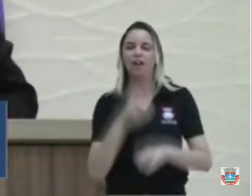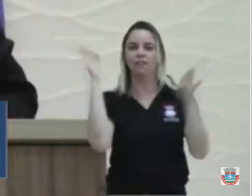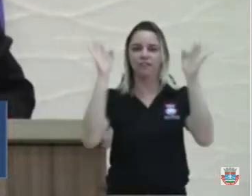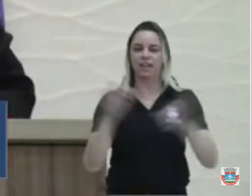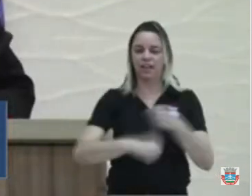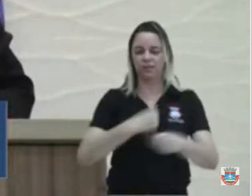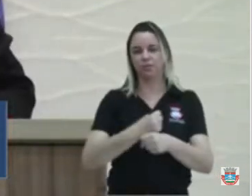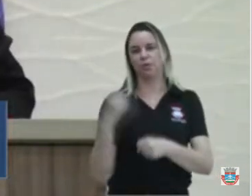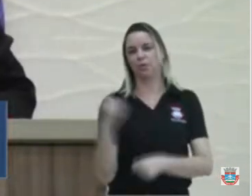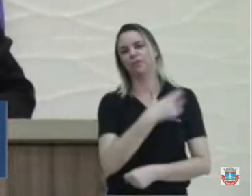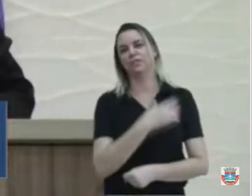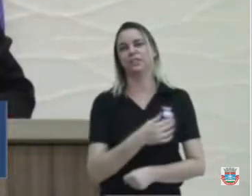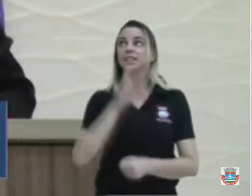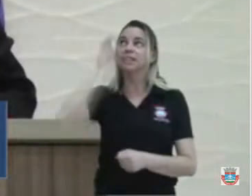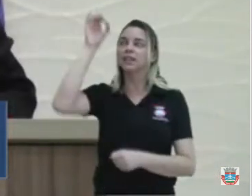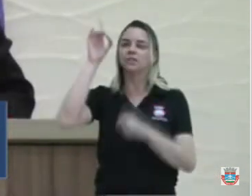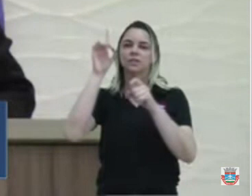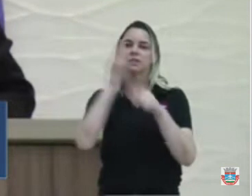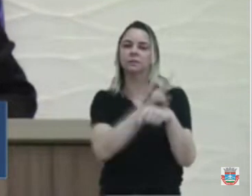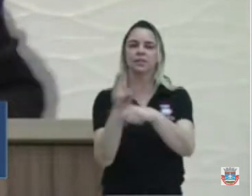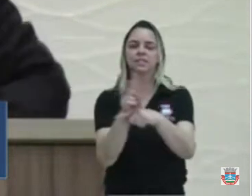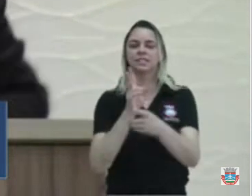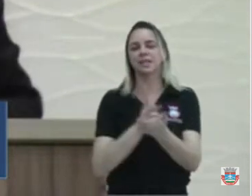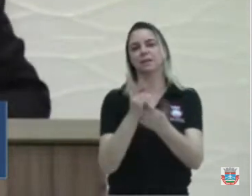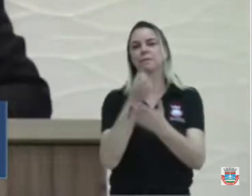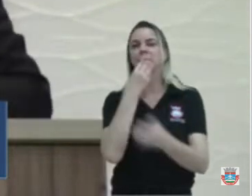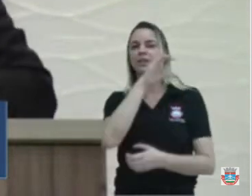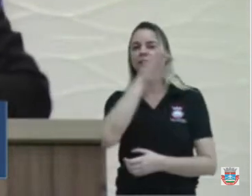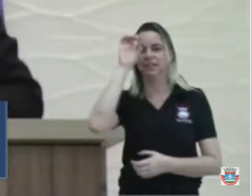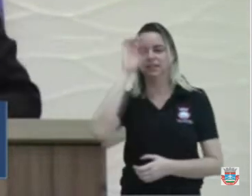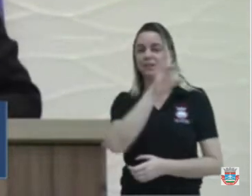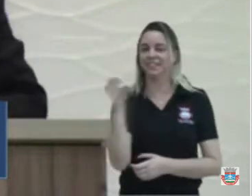todos, sempre. A todos vocês, um bom dia, tchau, fico com Deus e muito obrigado.